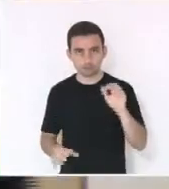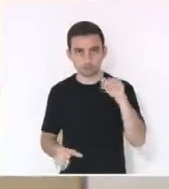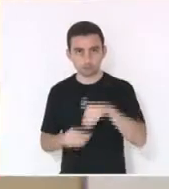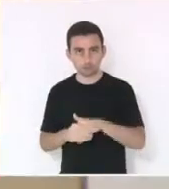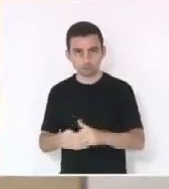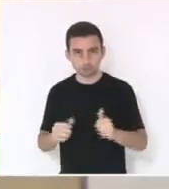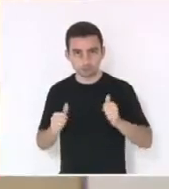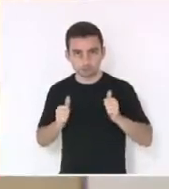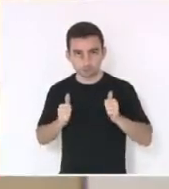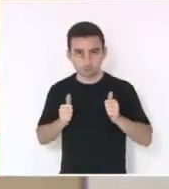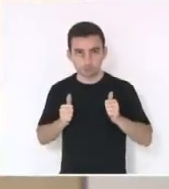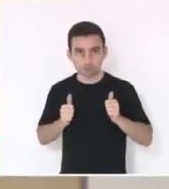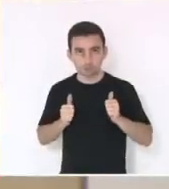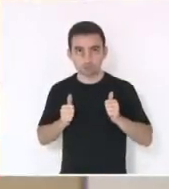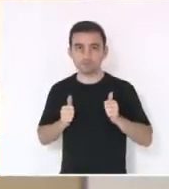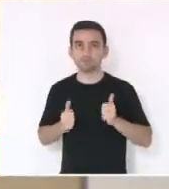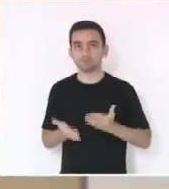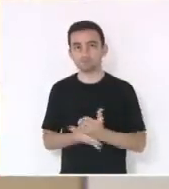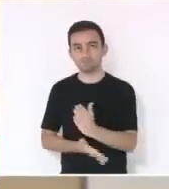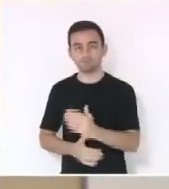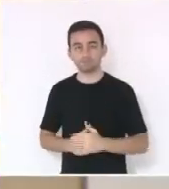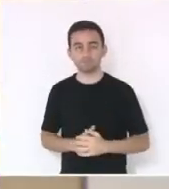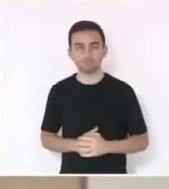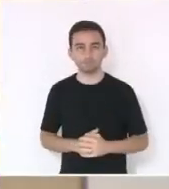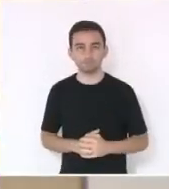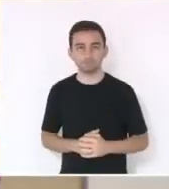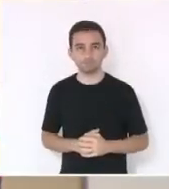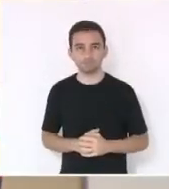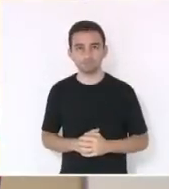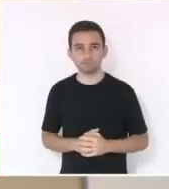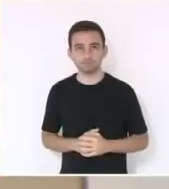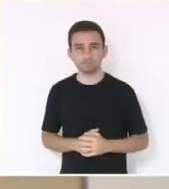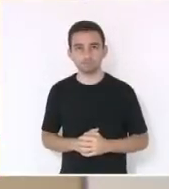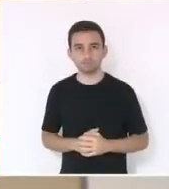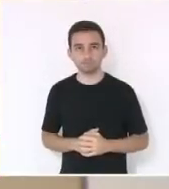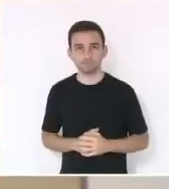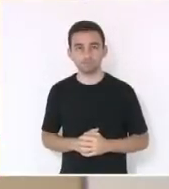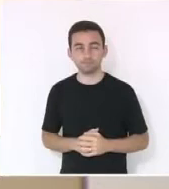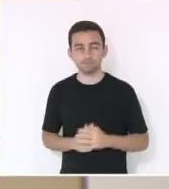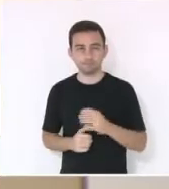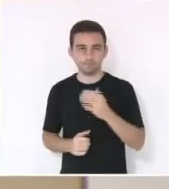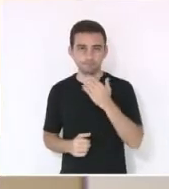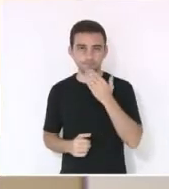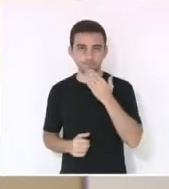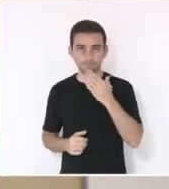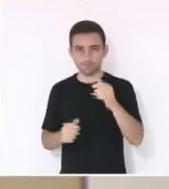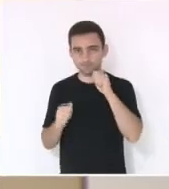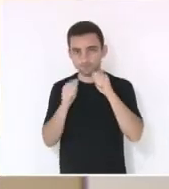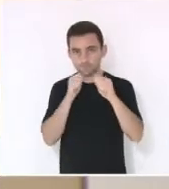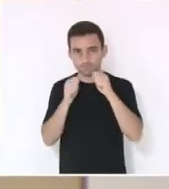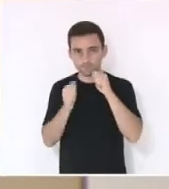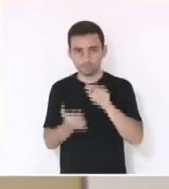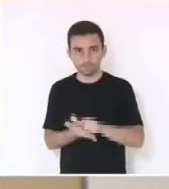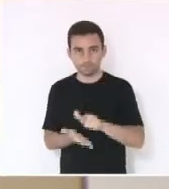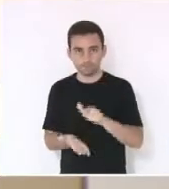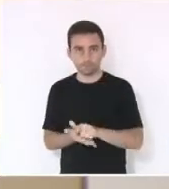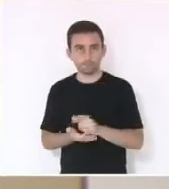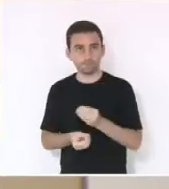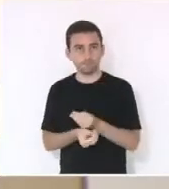de acordo permaneça como está. Aprovadas. Solicito à assessoria que proceda à distribuição do